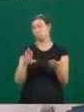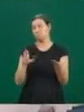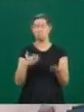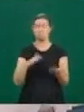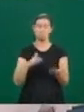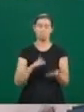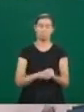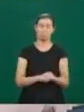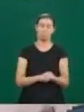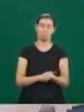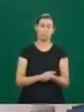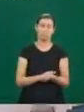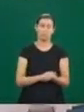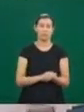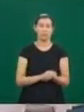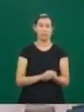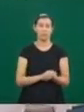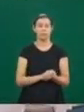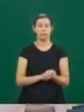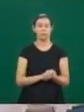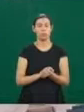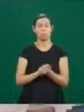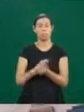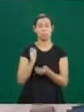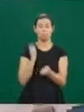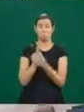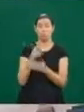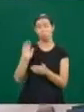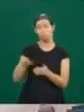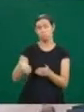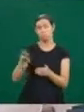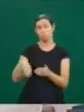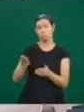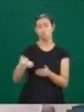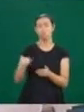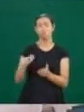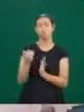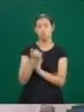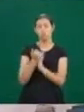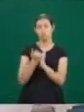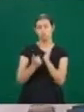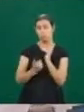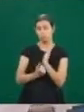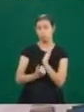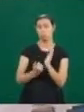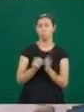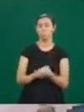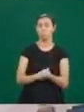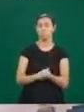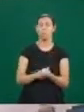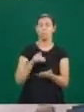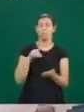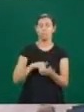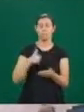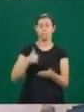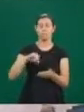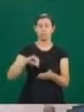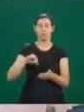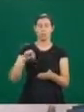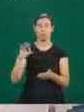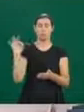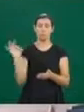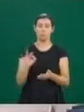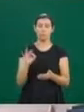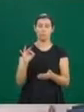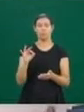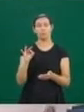campus Umuarama. São preços acessíveis. Muito acessíveis, descontos bem altos, até 90%